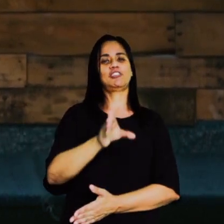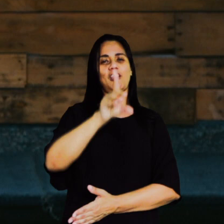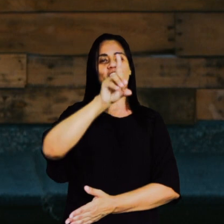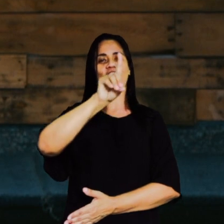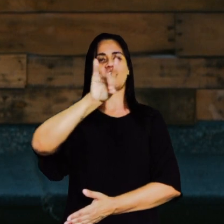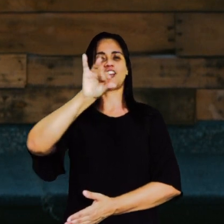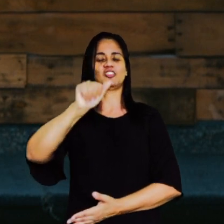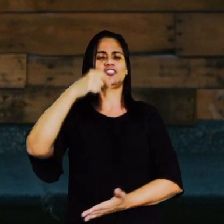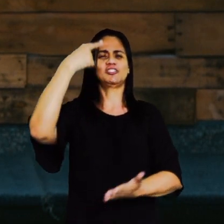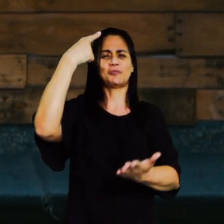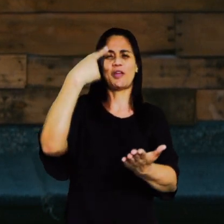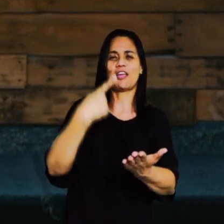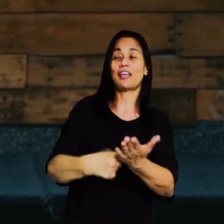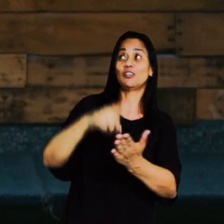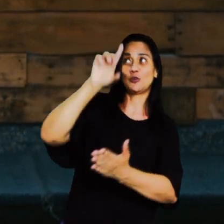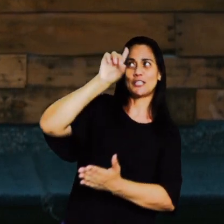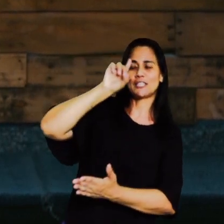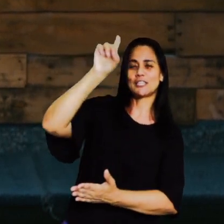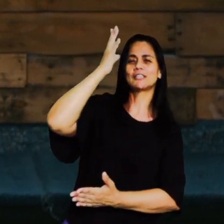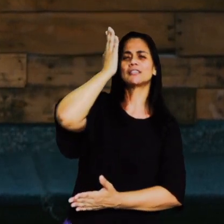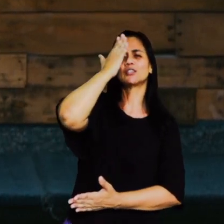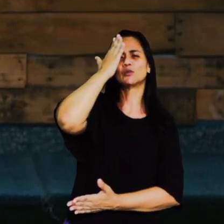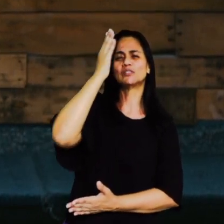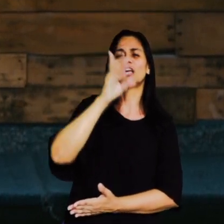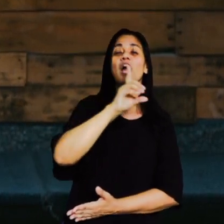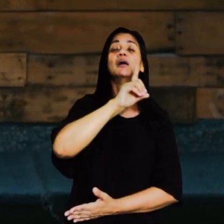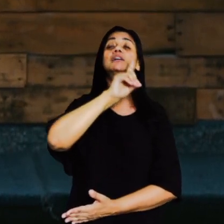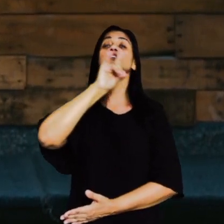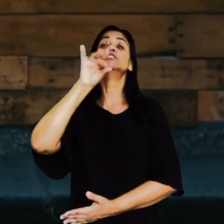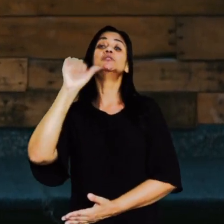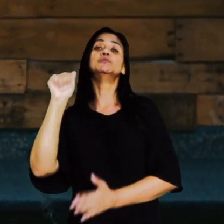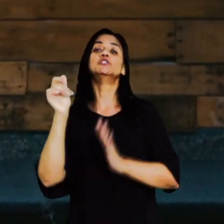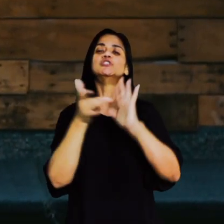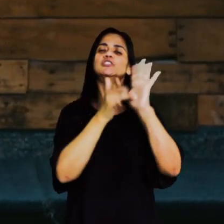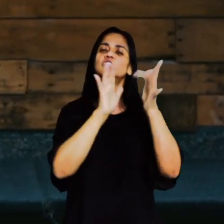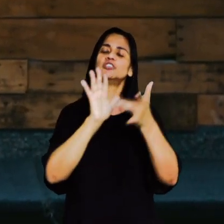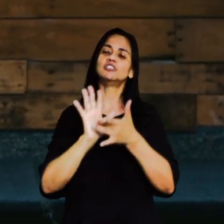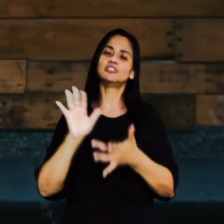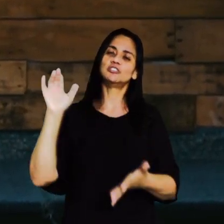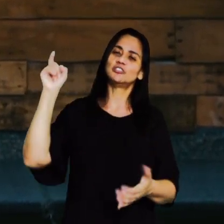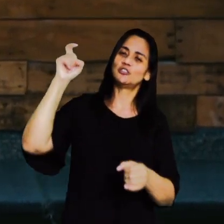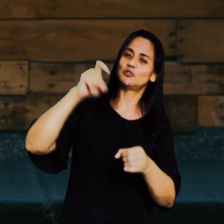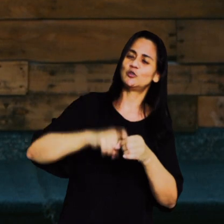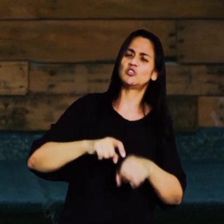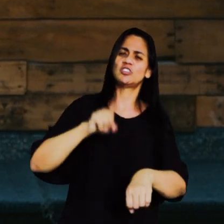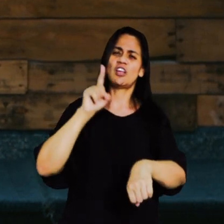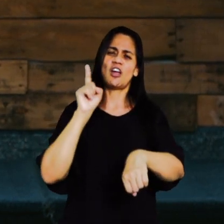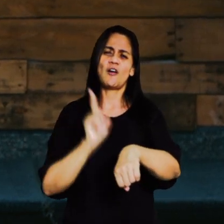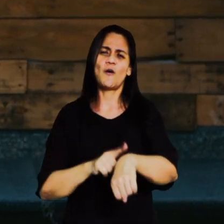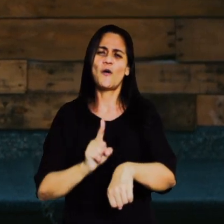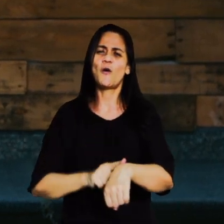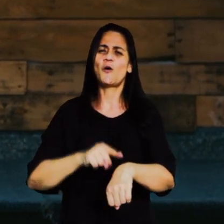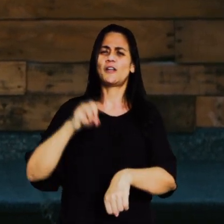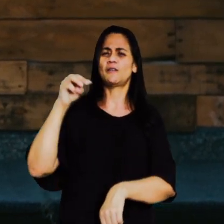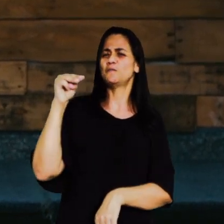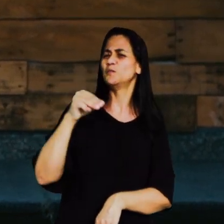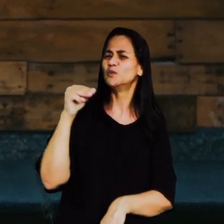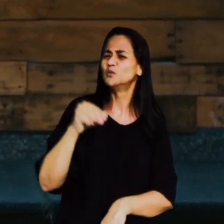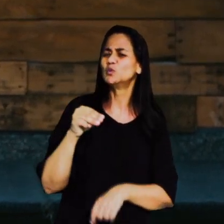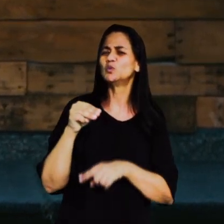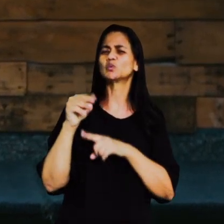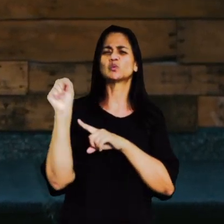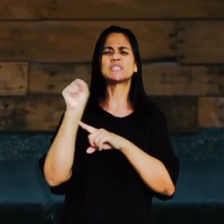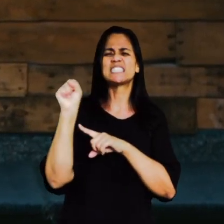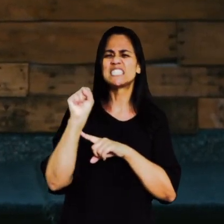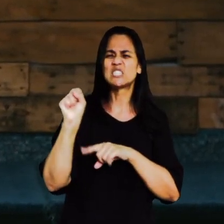agendado por Deus. Já está marcado o dia, a hora, o minuto e o segundo